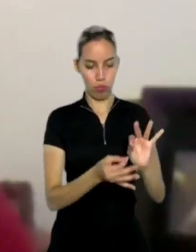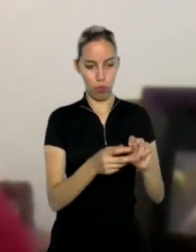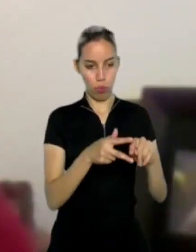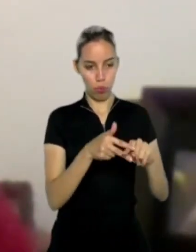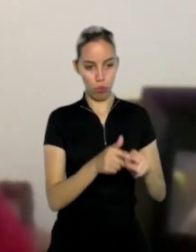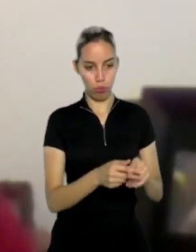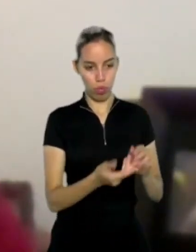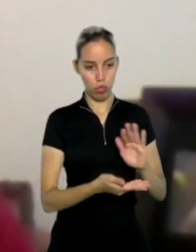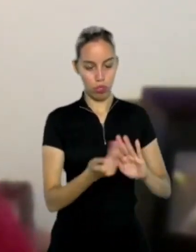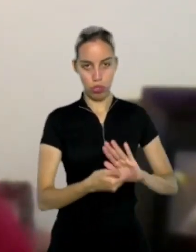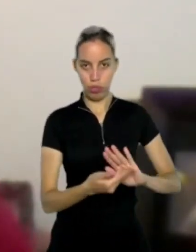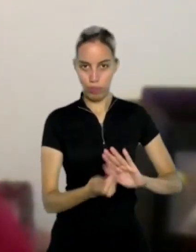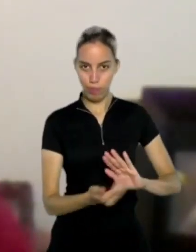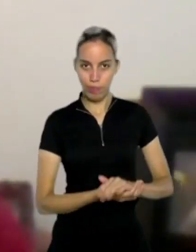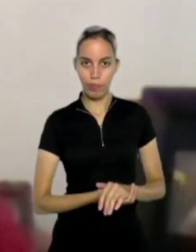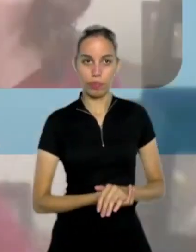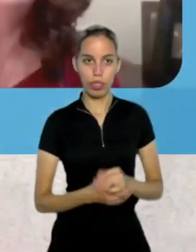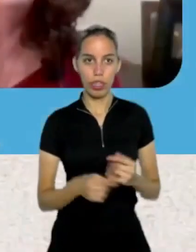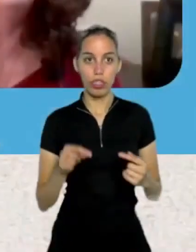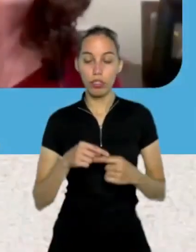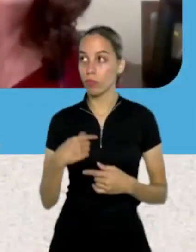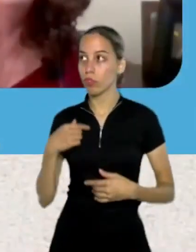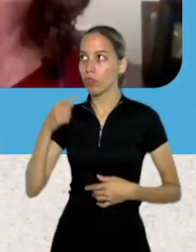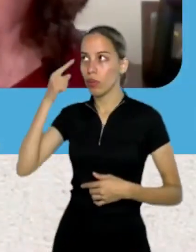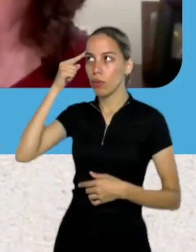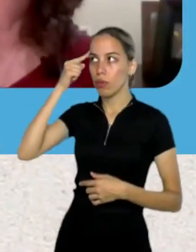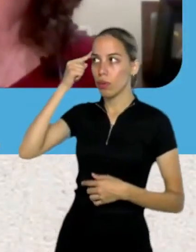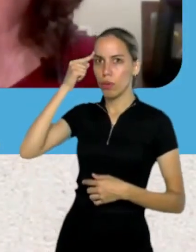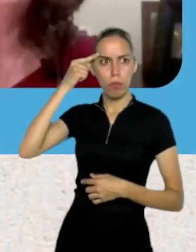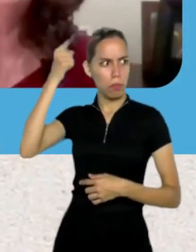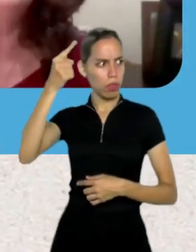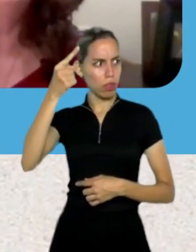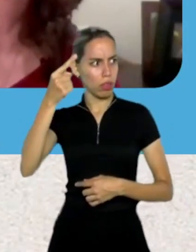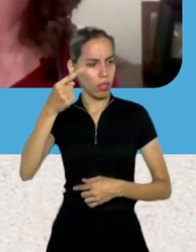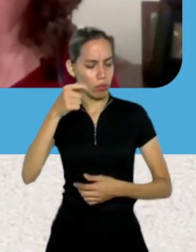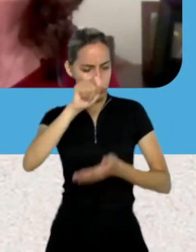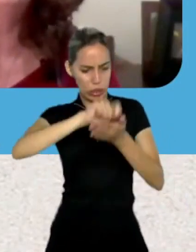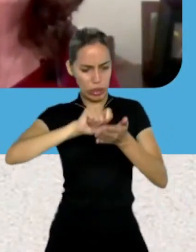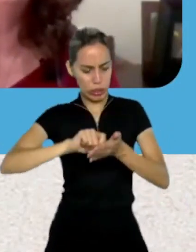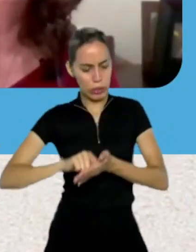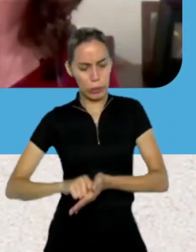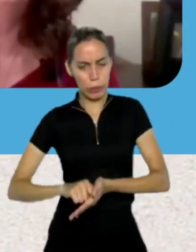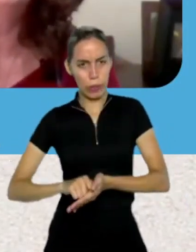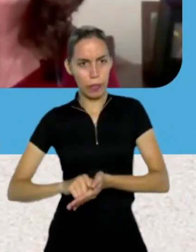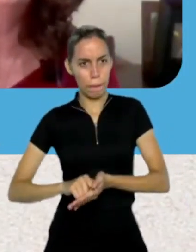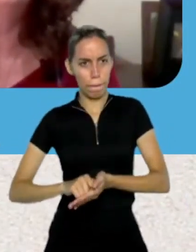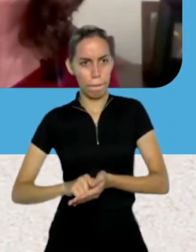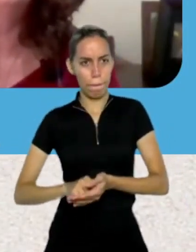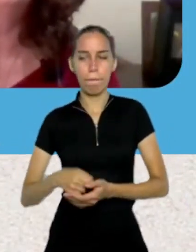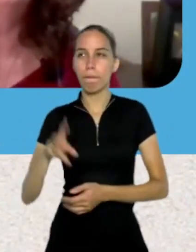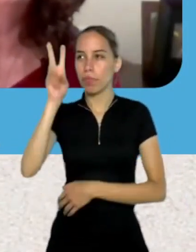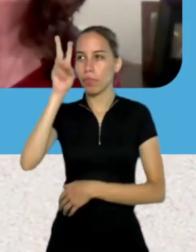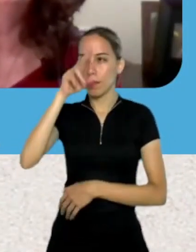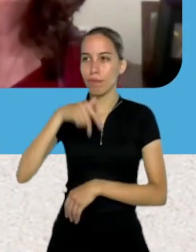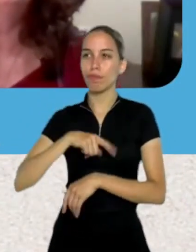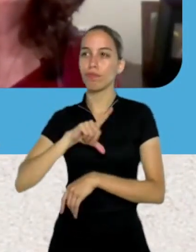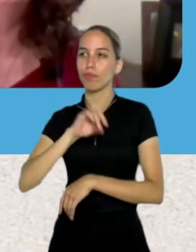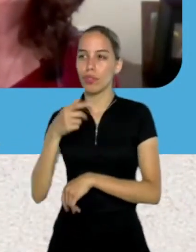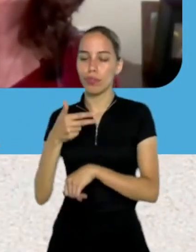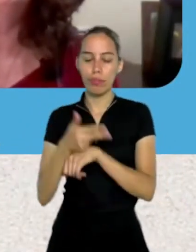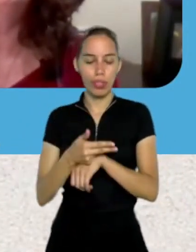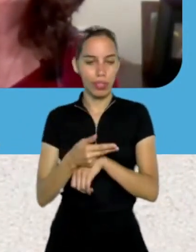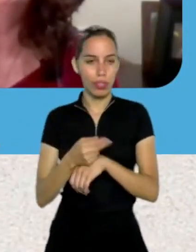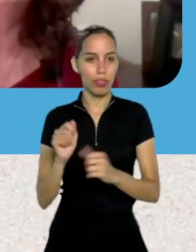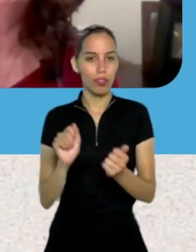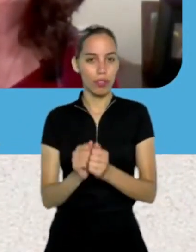isso de anotar, assim, na hora que chega, eu lembrei de um outro, sempre um papo que a gente fez aqui, com o Daniel Barcelos, que foi um